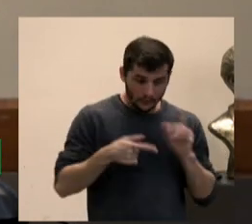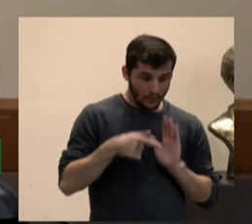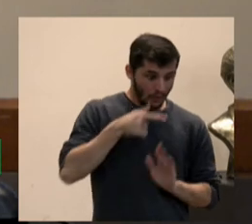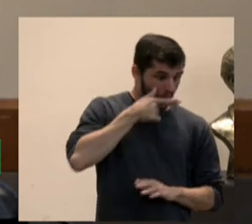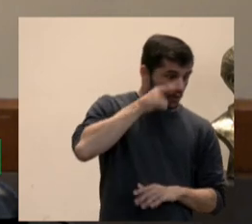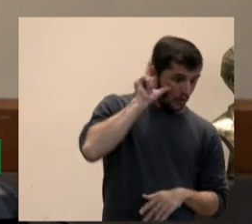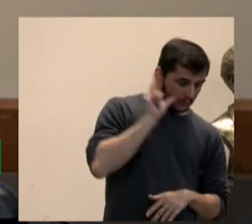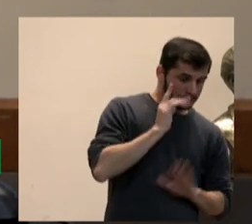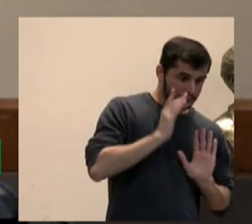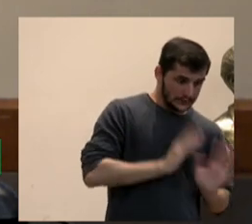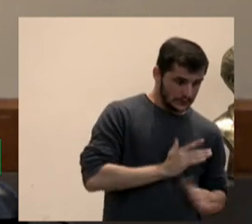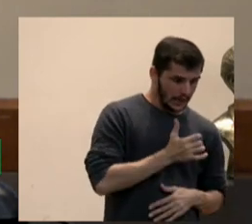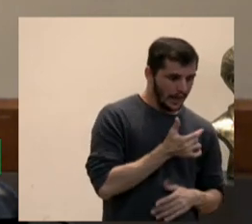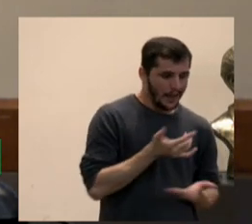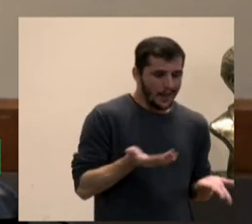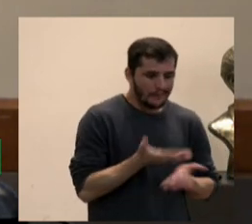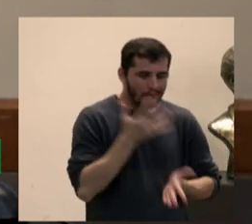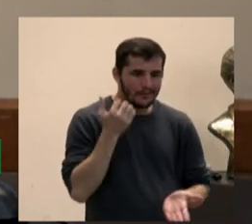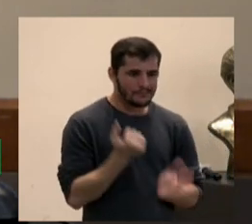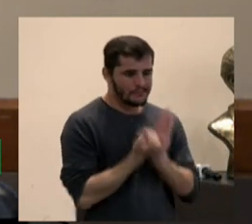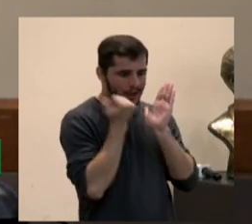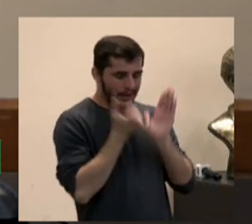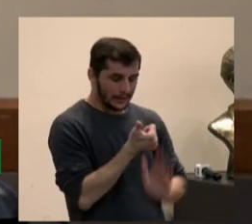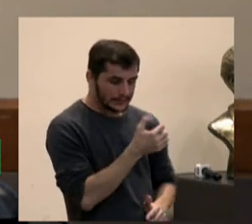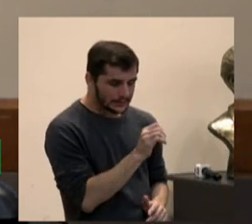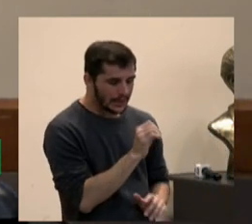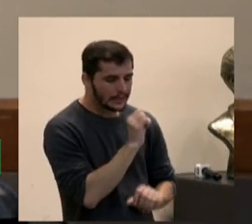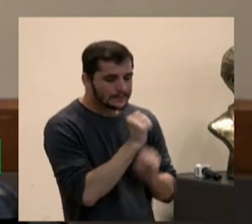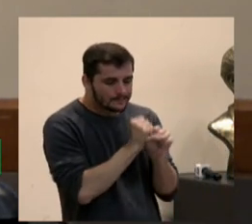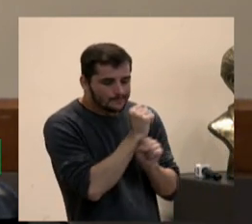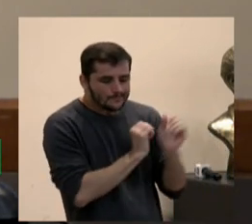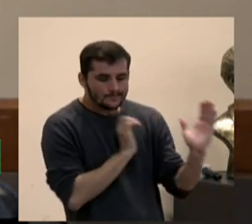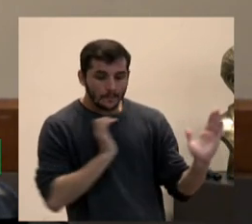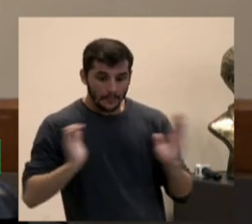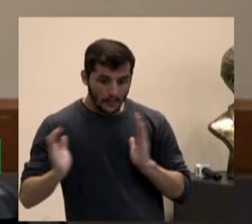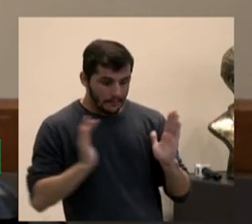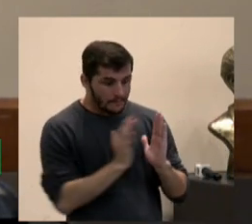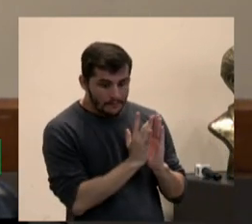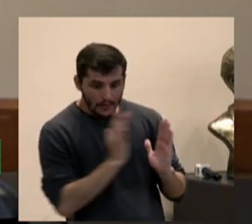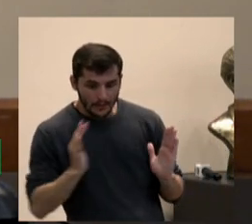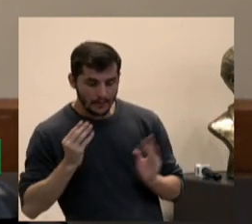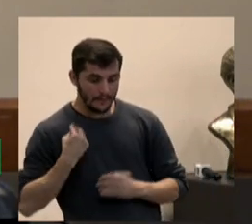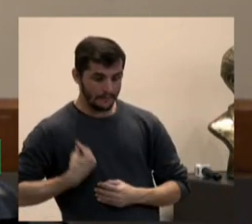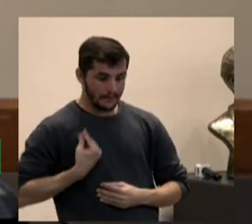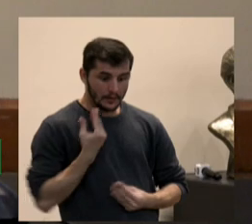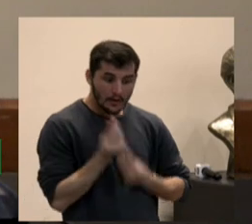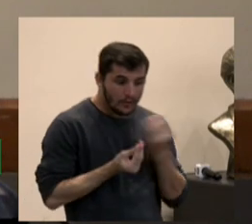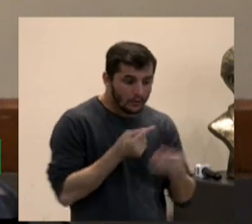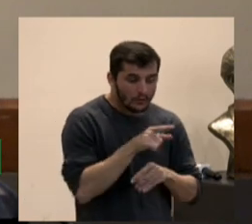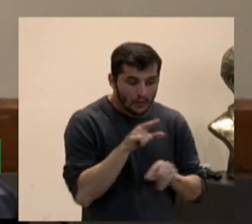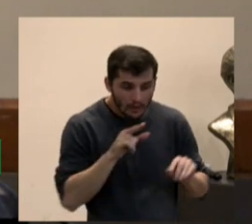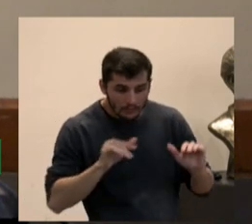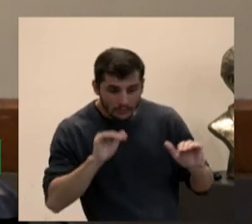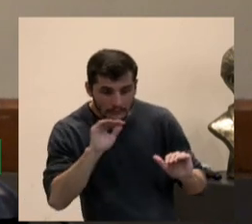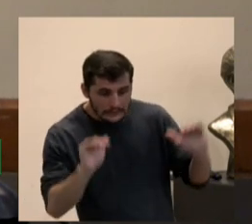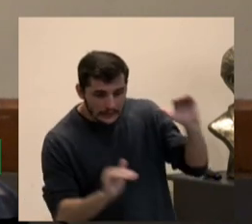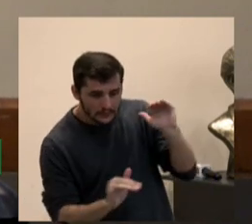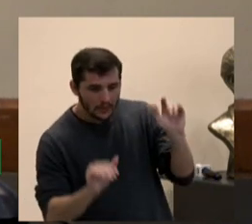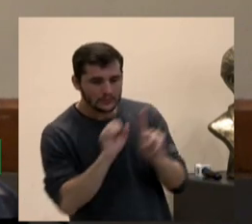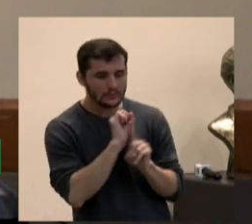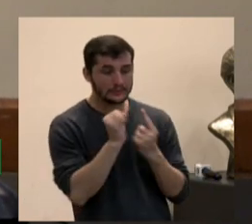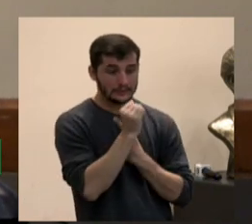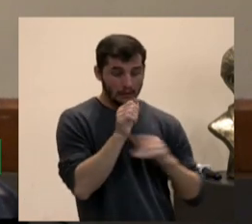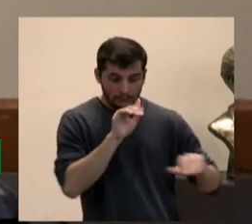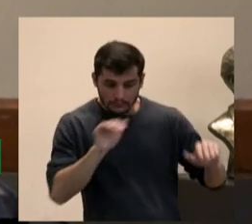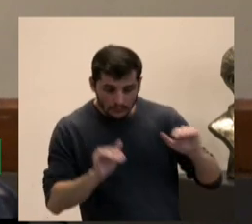10 anos de PNE, em que medida a gente, de fato, teve uma mitigação das desigualdades sociais no âmbito da educação